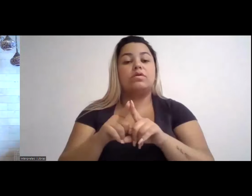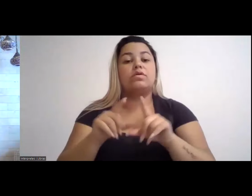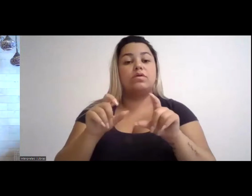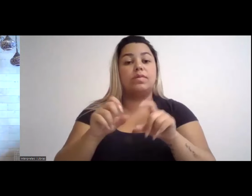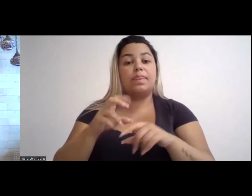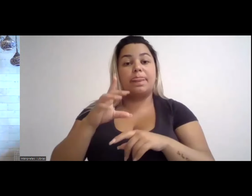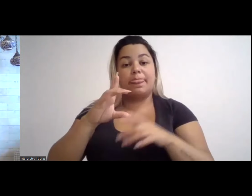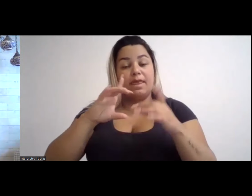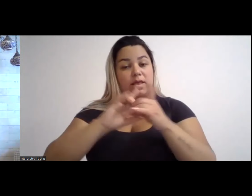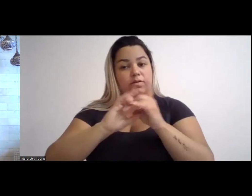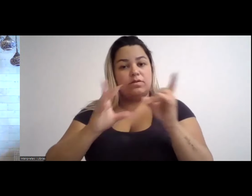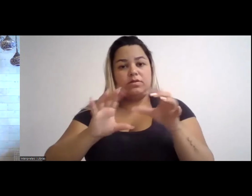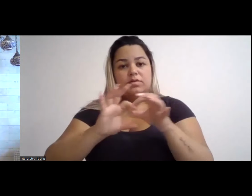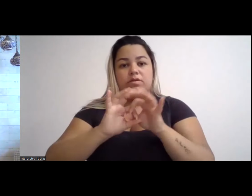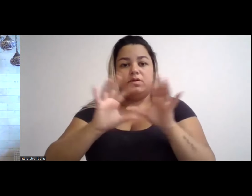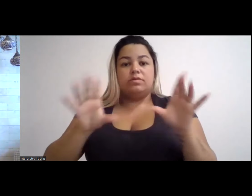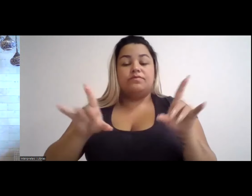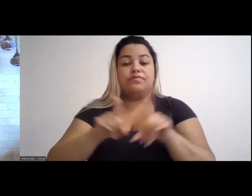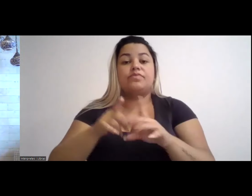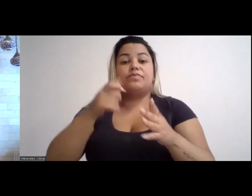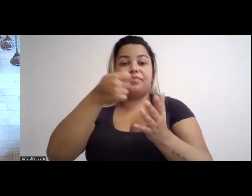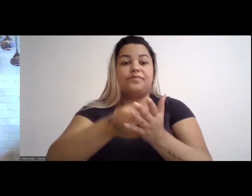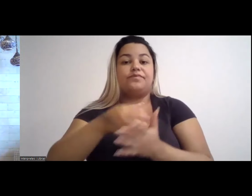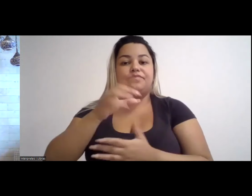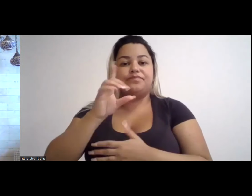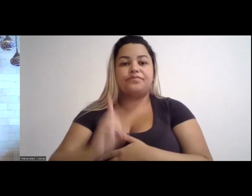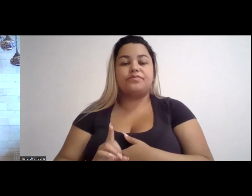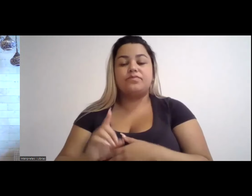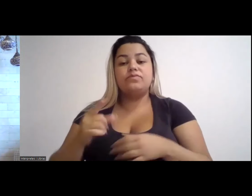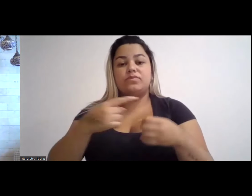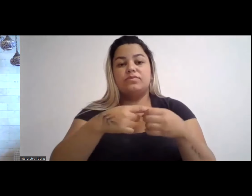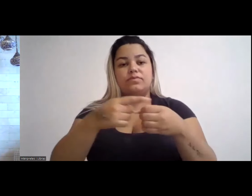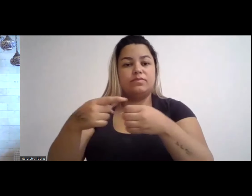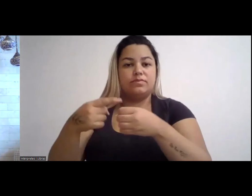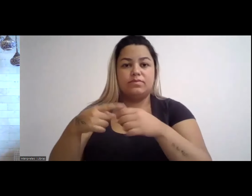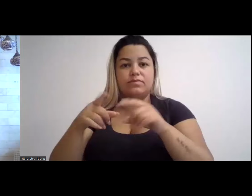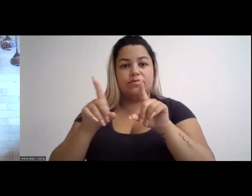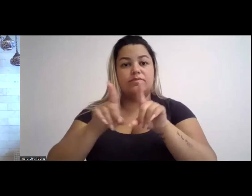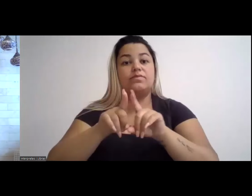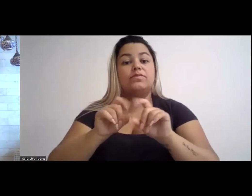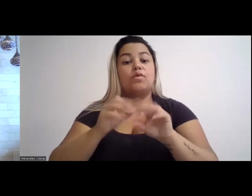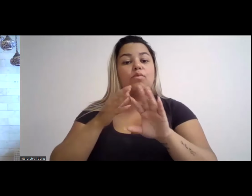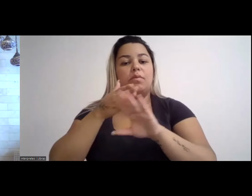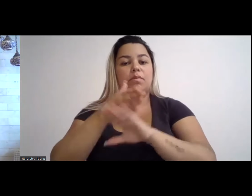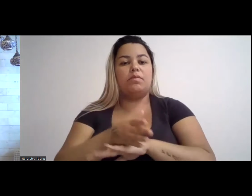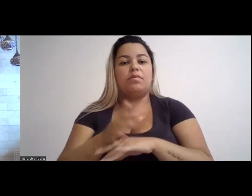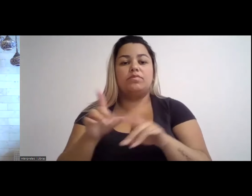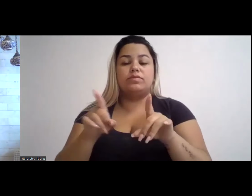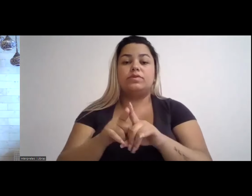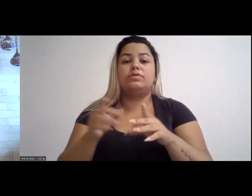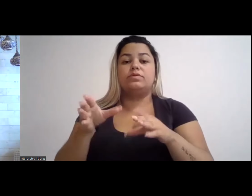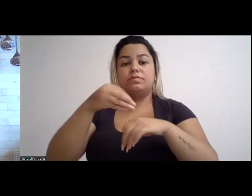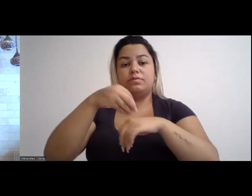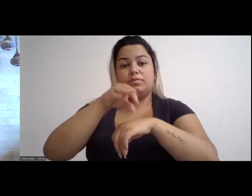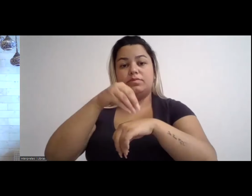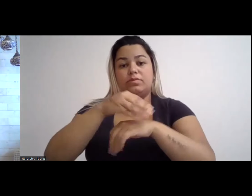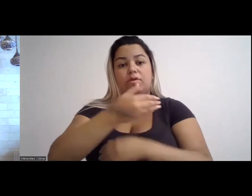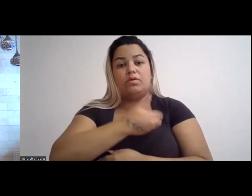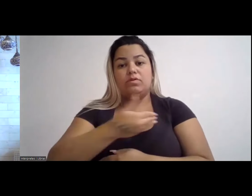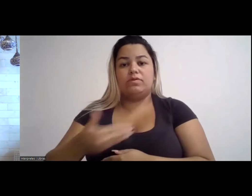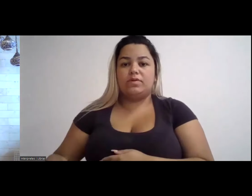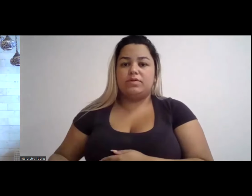democrática, liberdades, garantias de direitos, cidadania, solidariedade, participação, compartilhamento, governança.